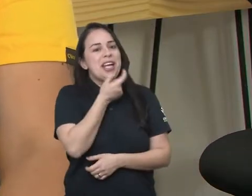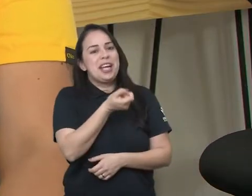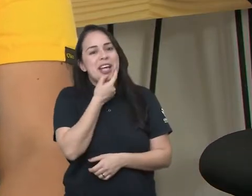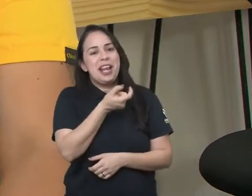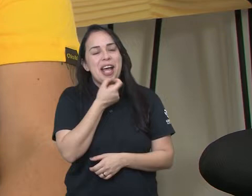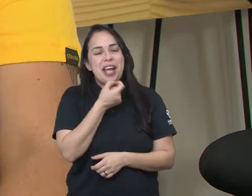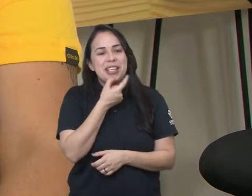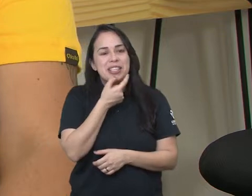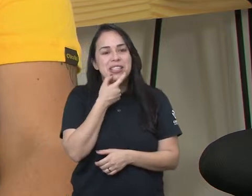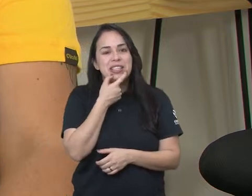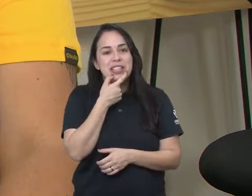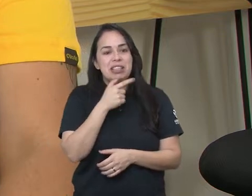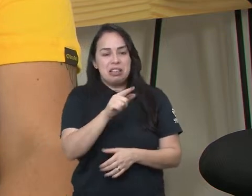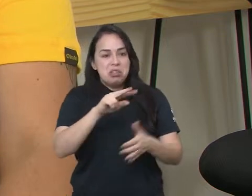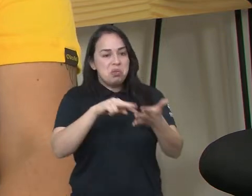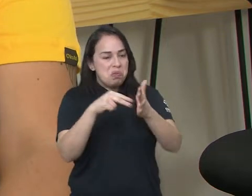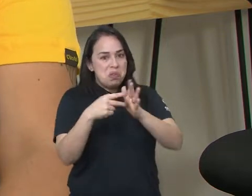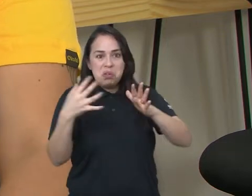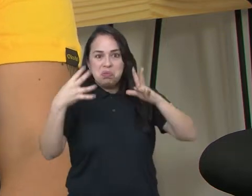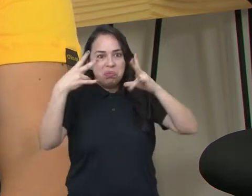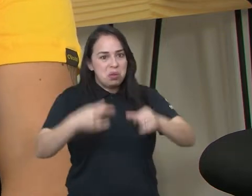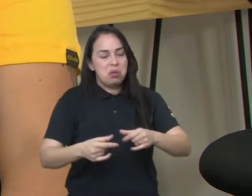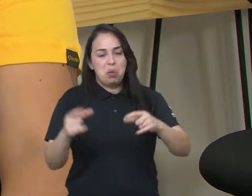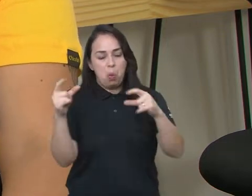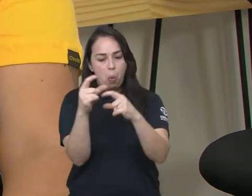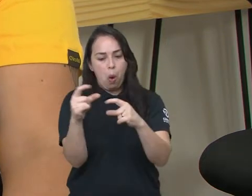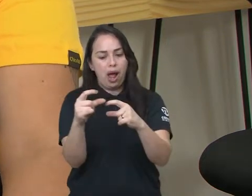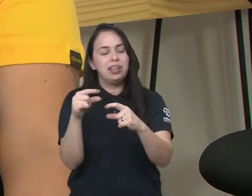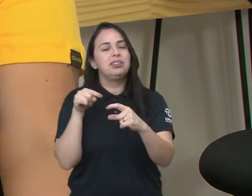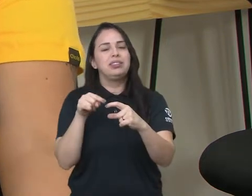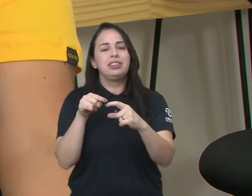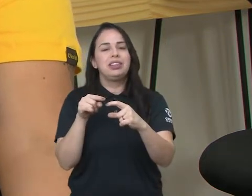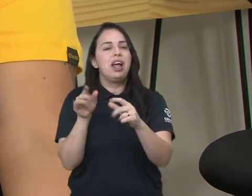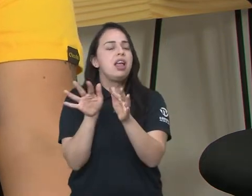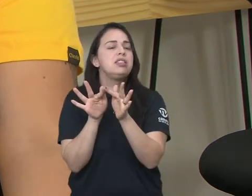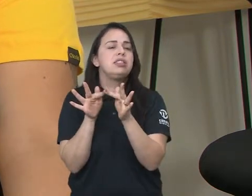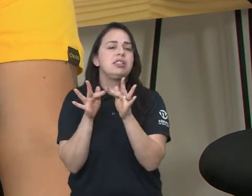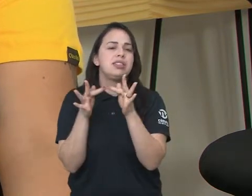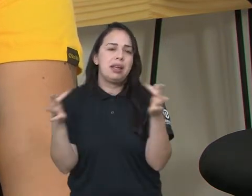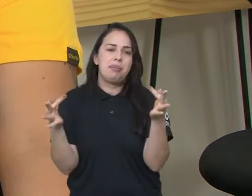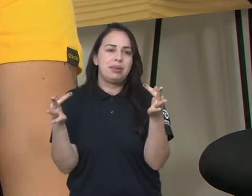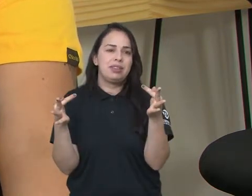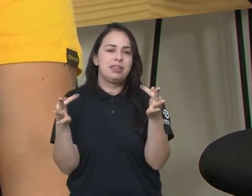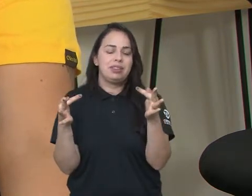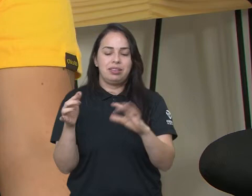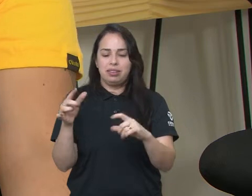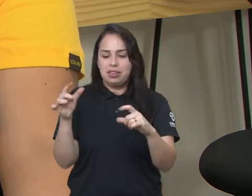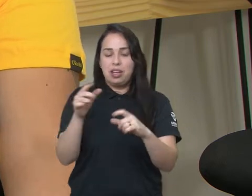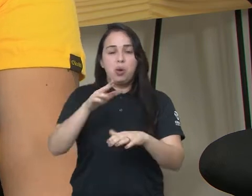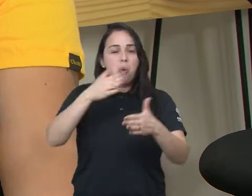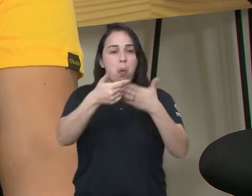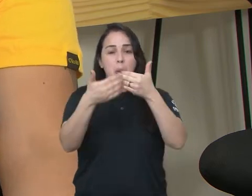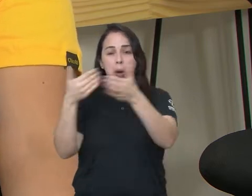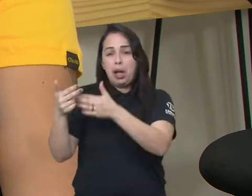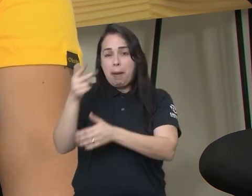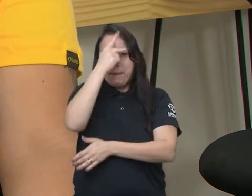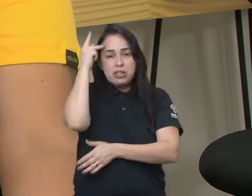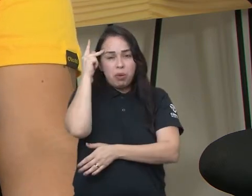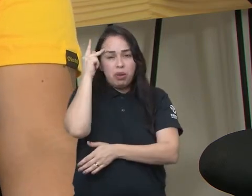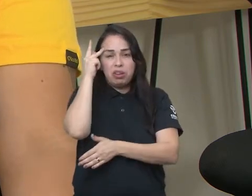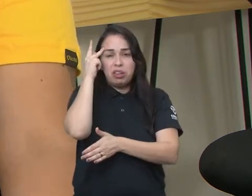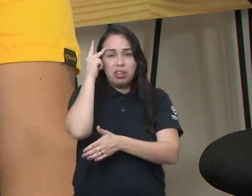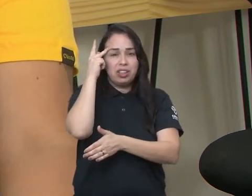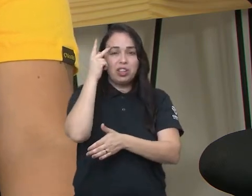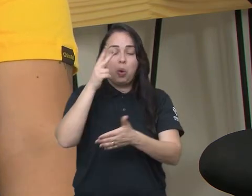legítima, mas é engraçado, né? Porque pra mim é isso tudo mesmo. O quadrinho é muito simples, né, de ser absorvido.